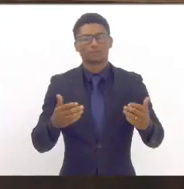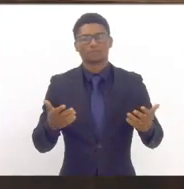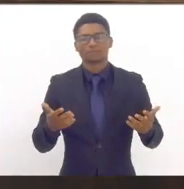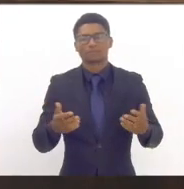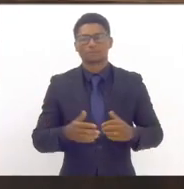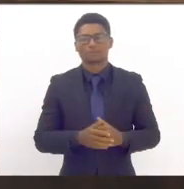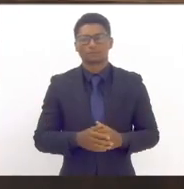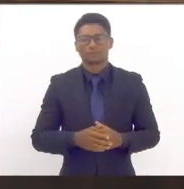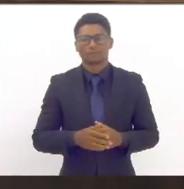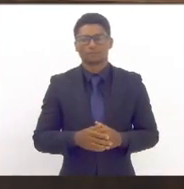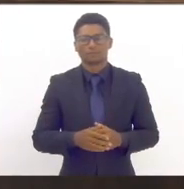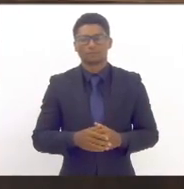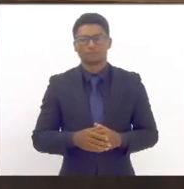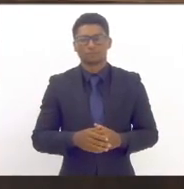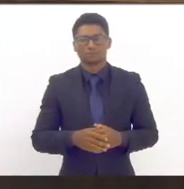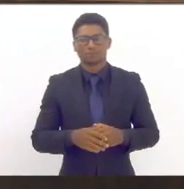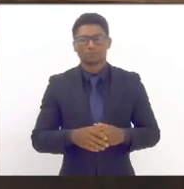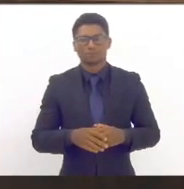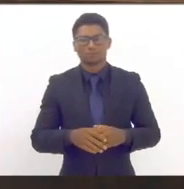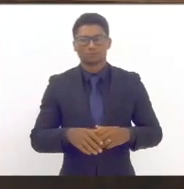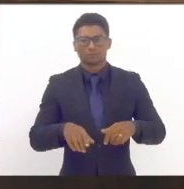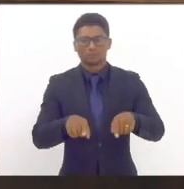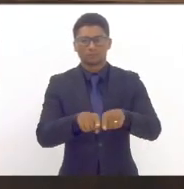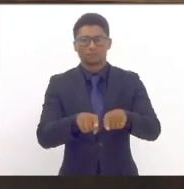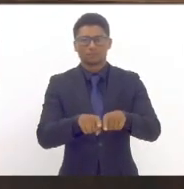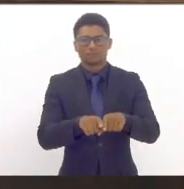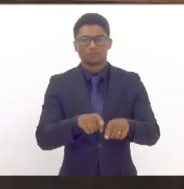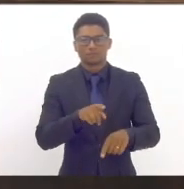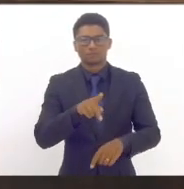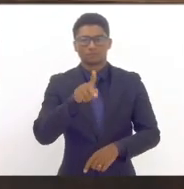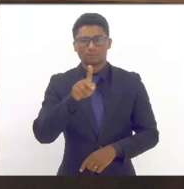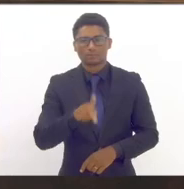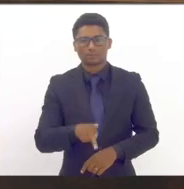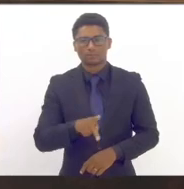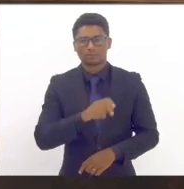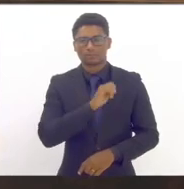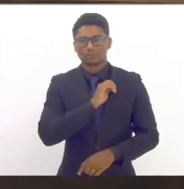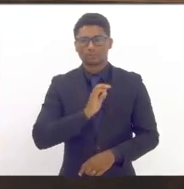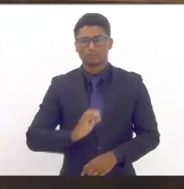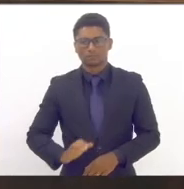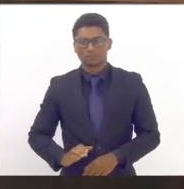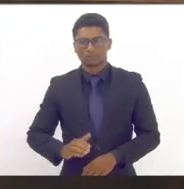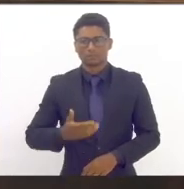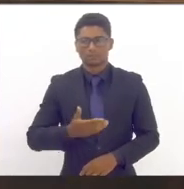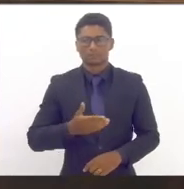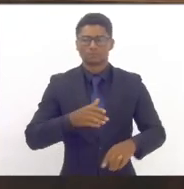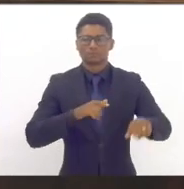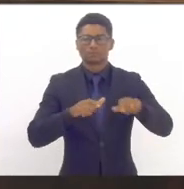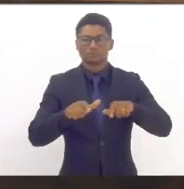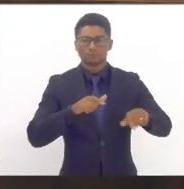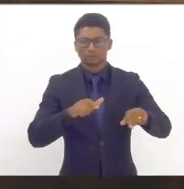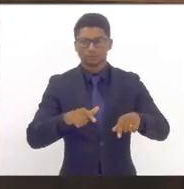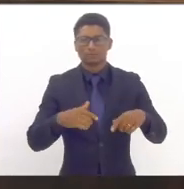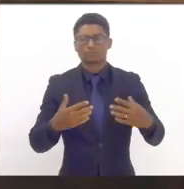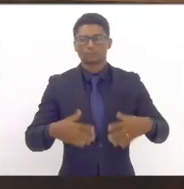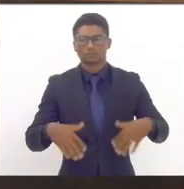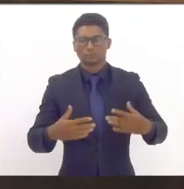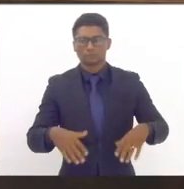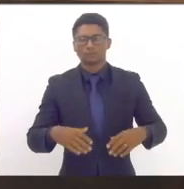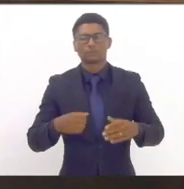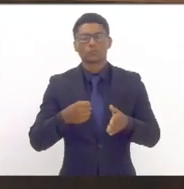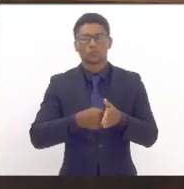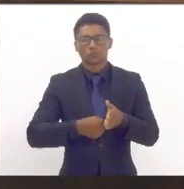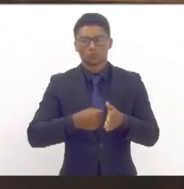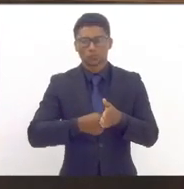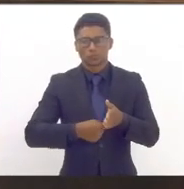não reconhecer o papel do nosso presidente André Siciliano aqui nessa casa, que costurou há muitas lutas,